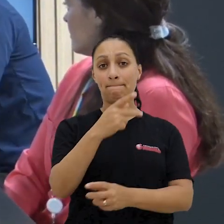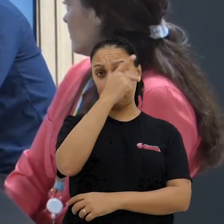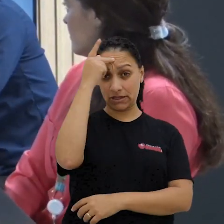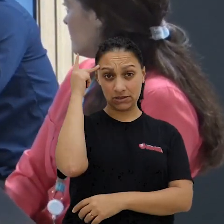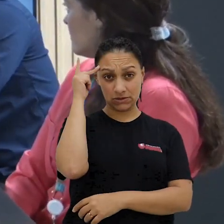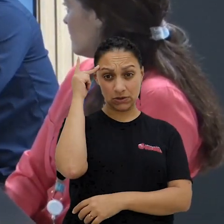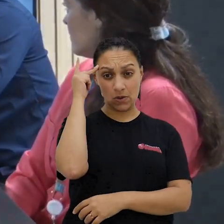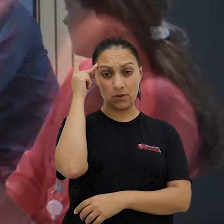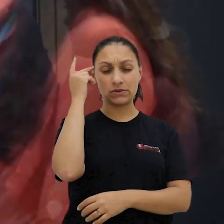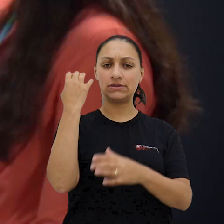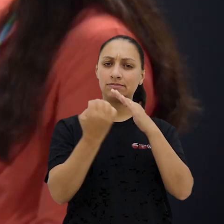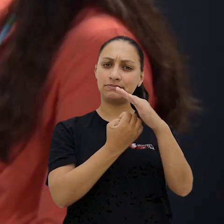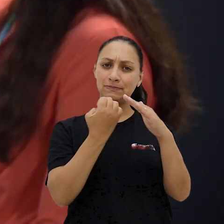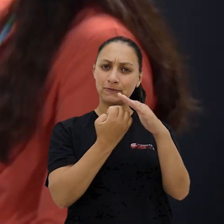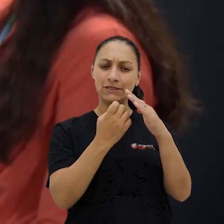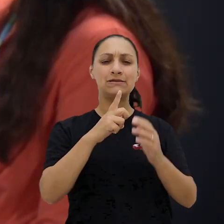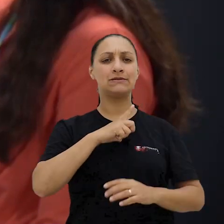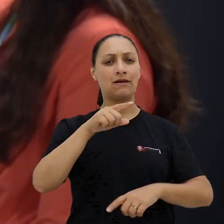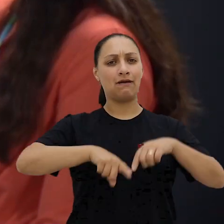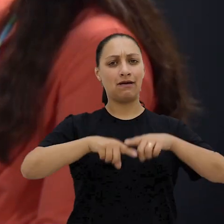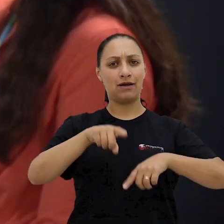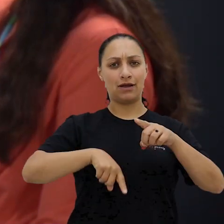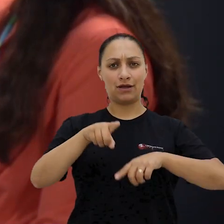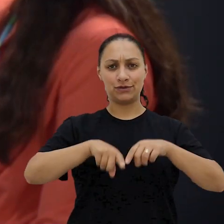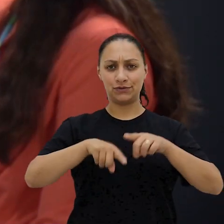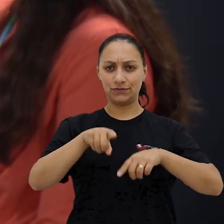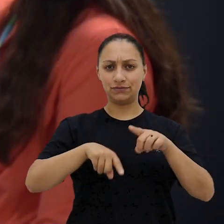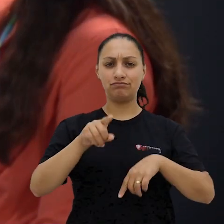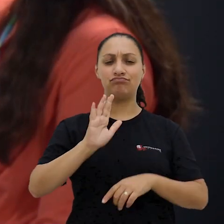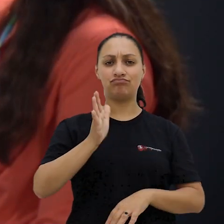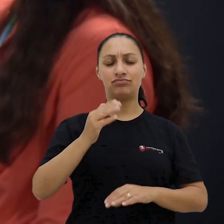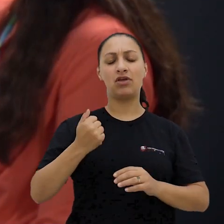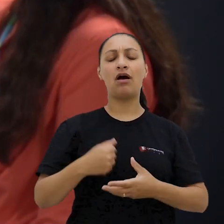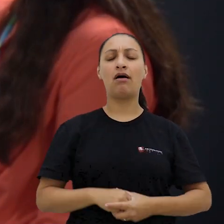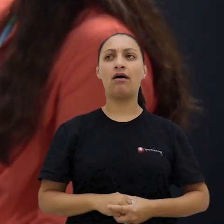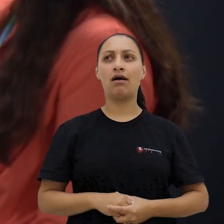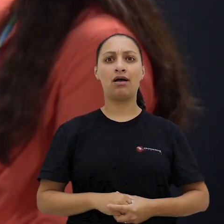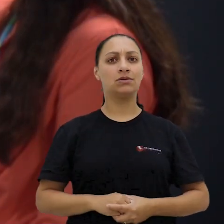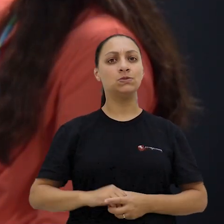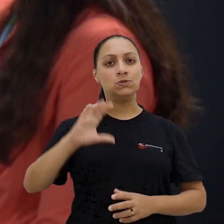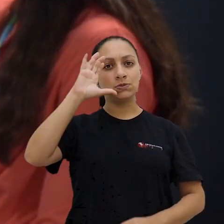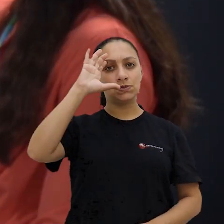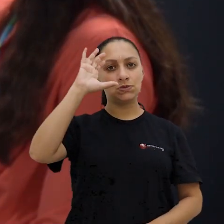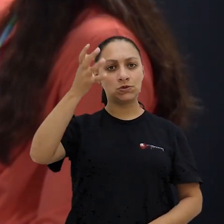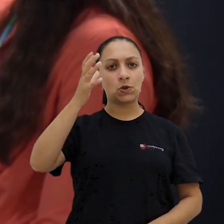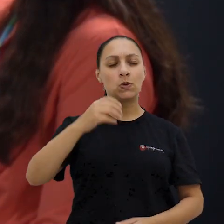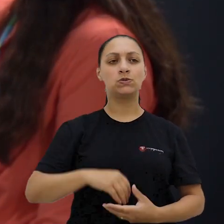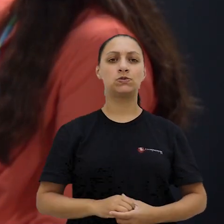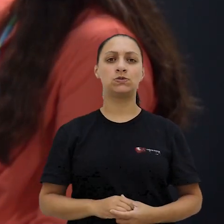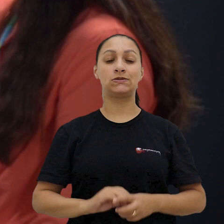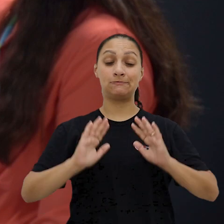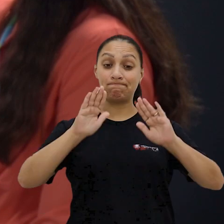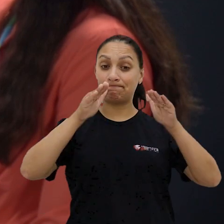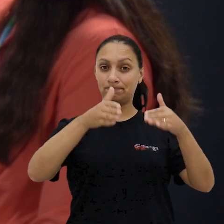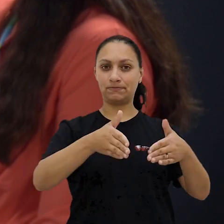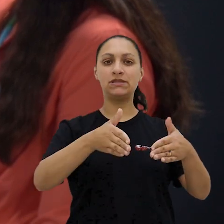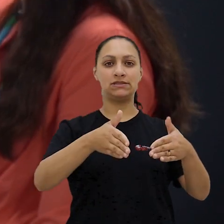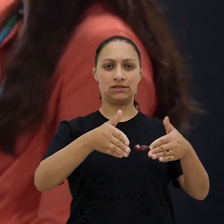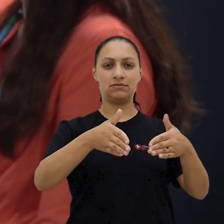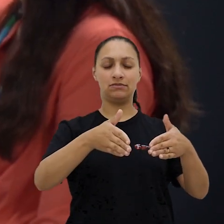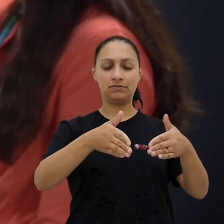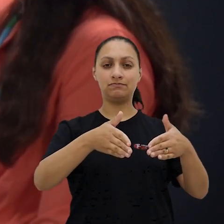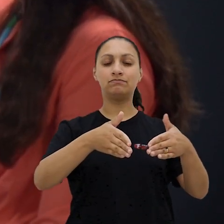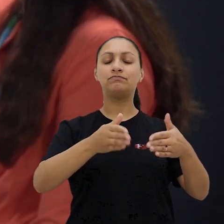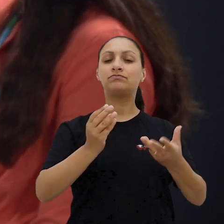São pessoas, são empresas que têm uma atividade fim, via de regra, são soluções muito